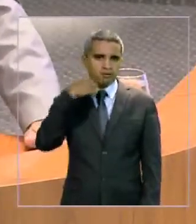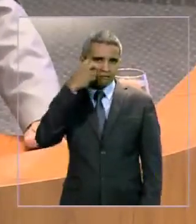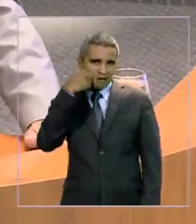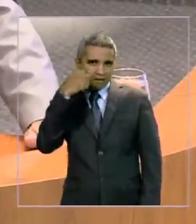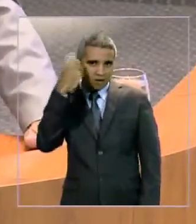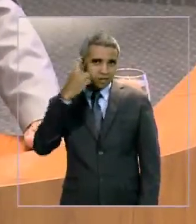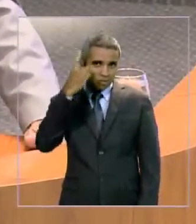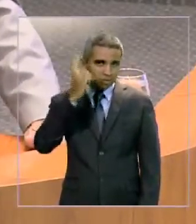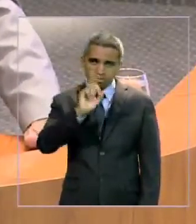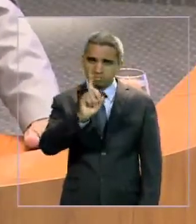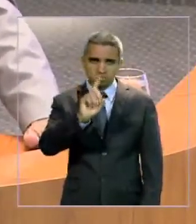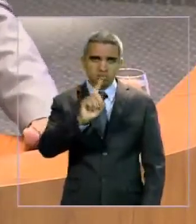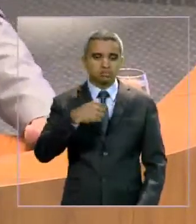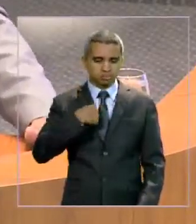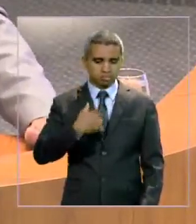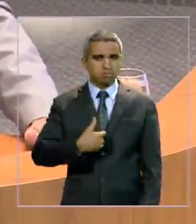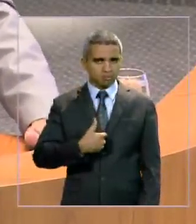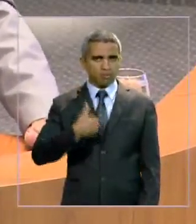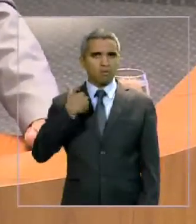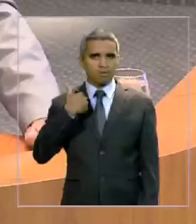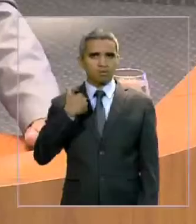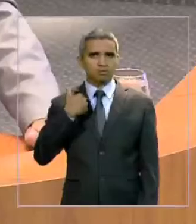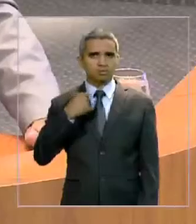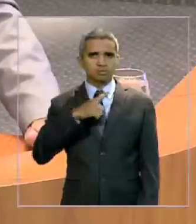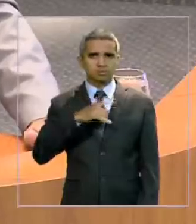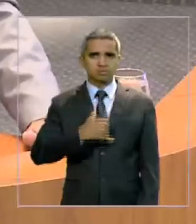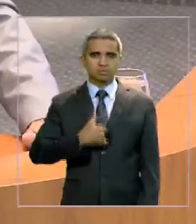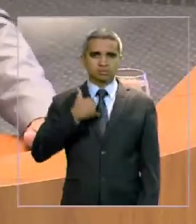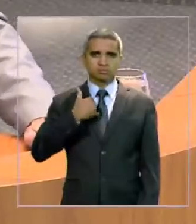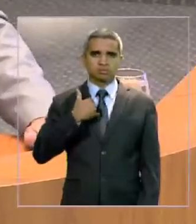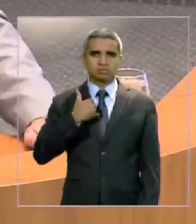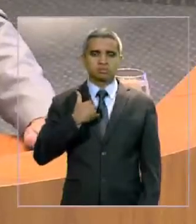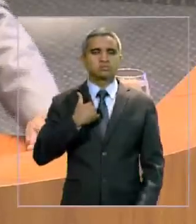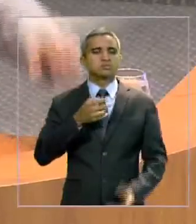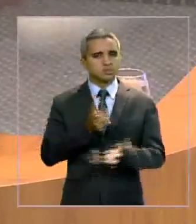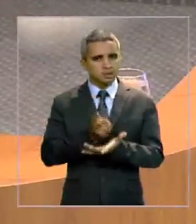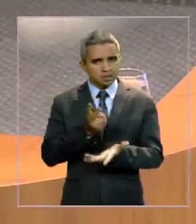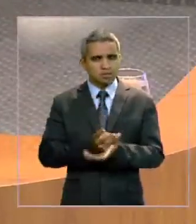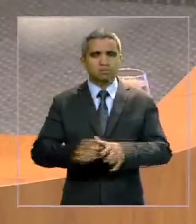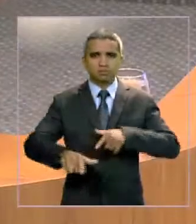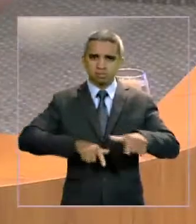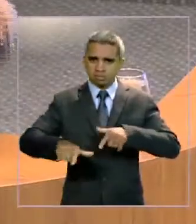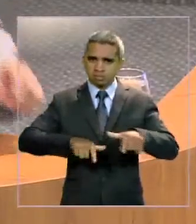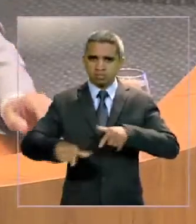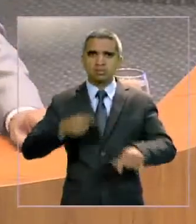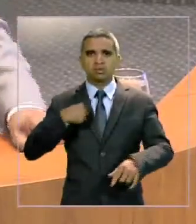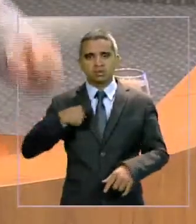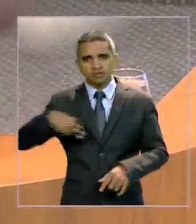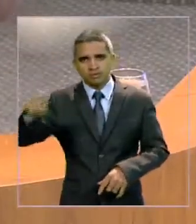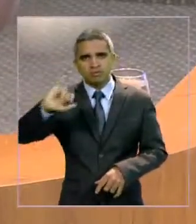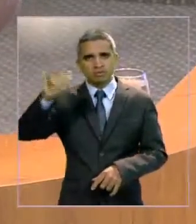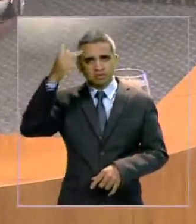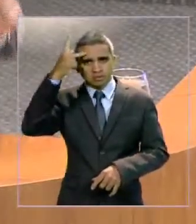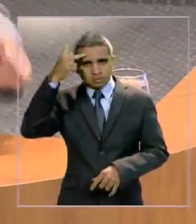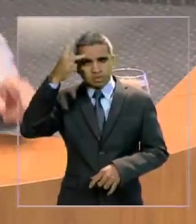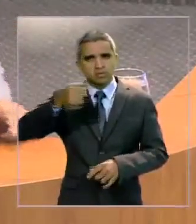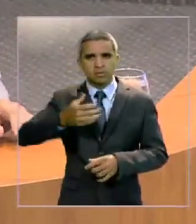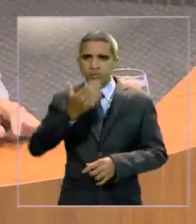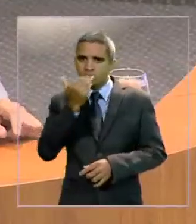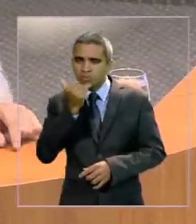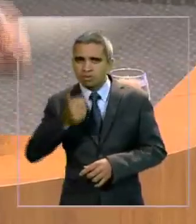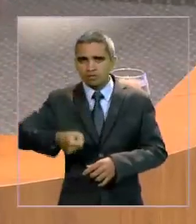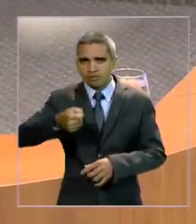mais 300, 400, 500 metros. Não temos sinal sonoro, não temos sinal de identificação para as pessoas com deficiência visual.